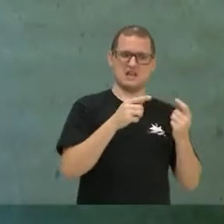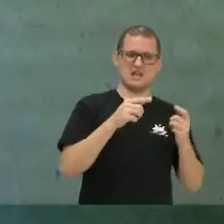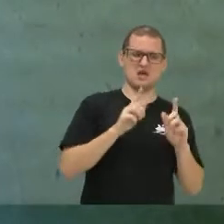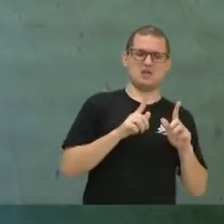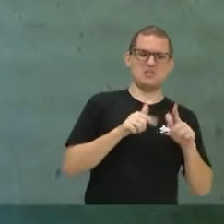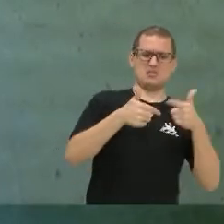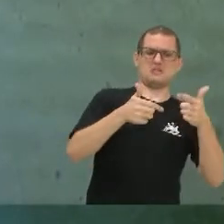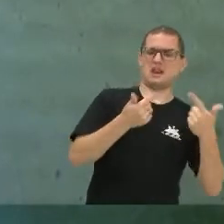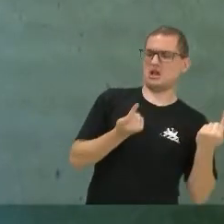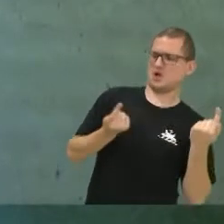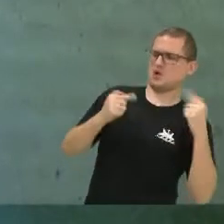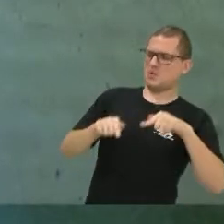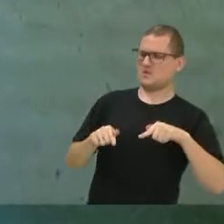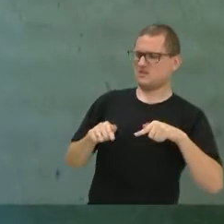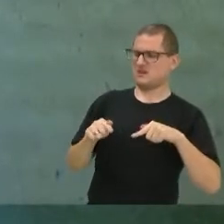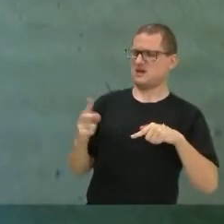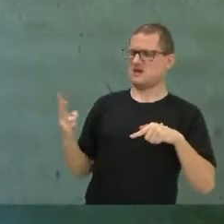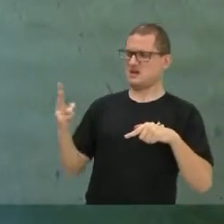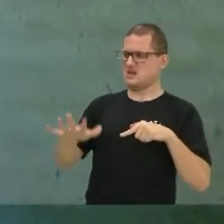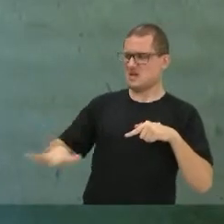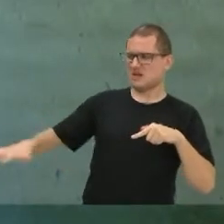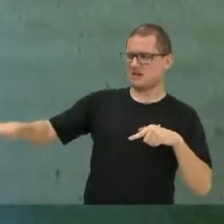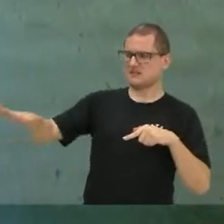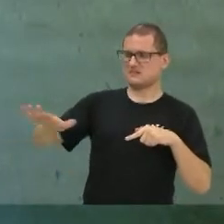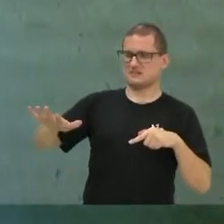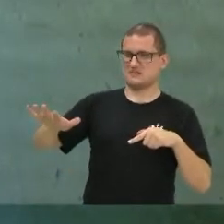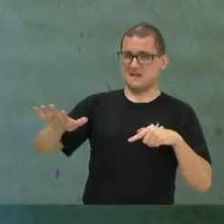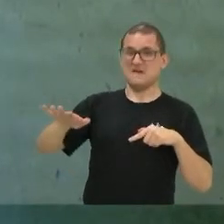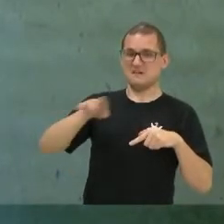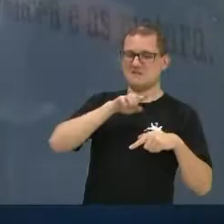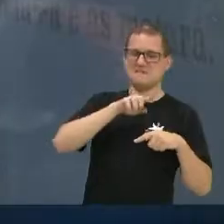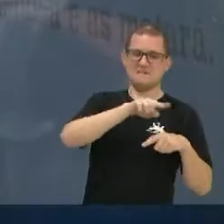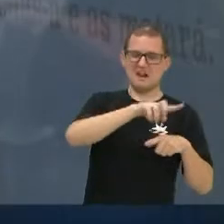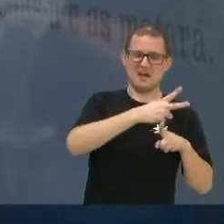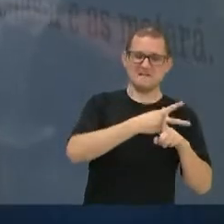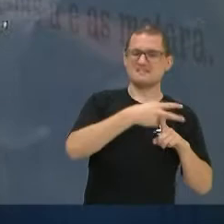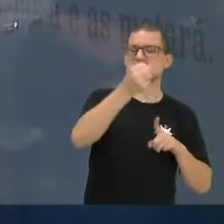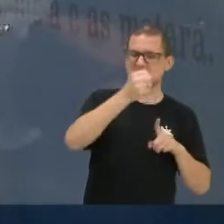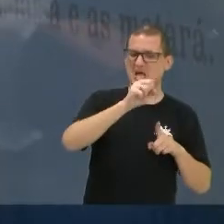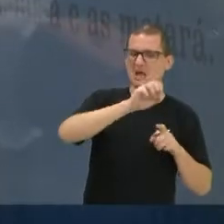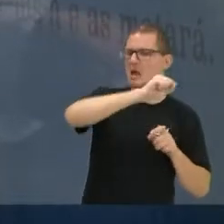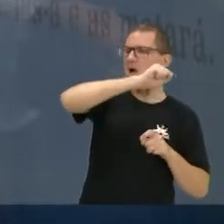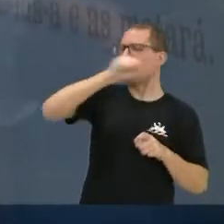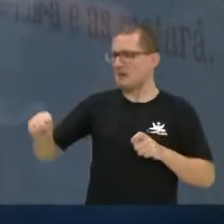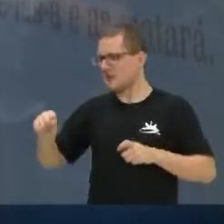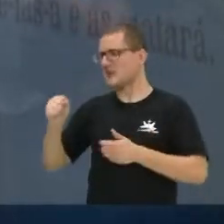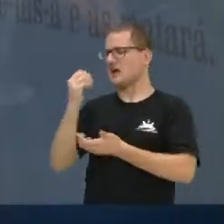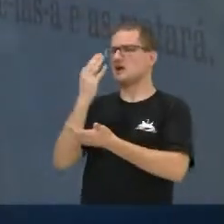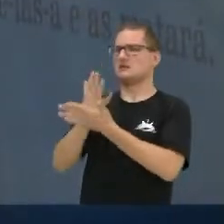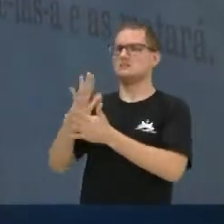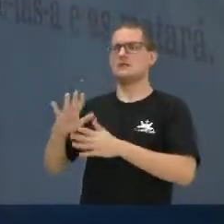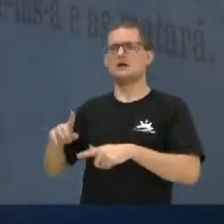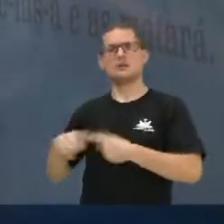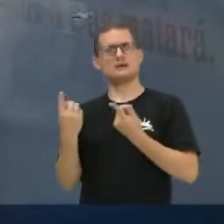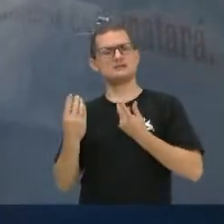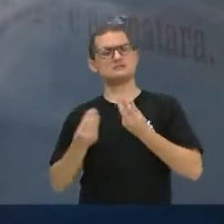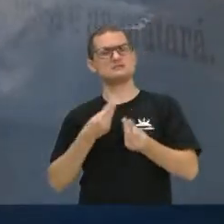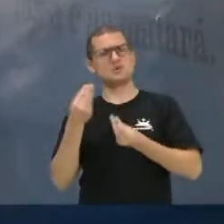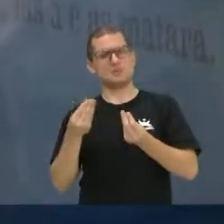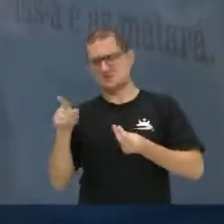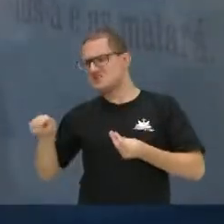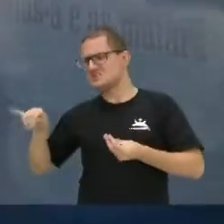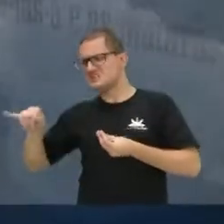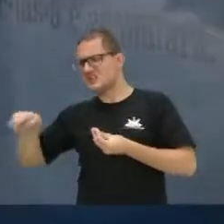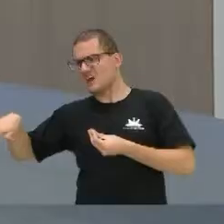elas as duas testemunhas vai vencer elas vai matá-las mas não é tão